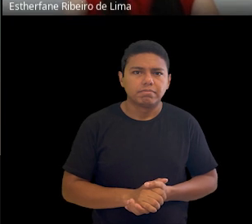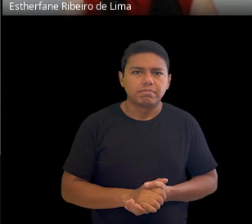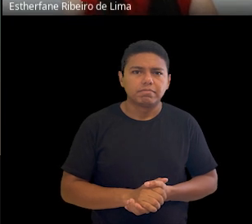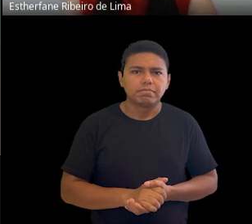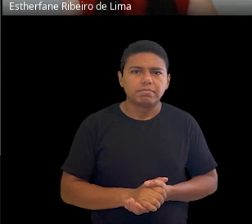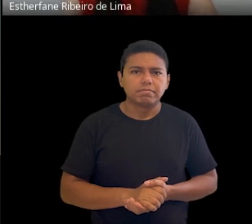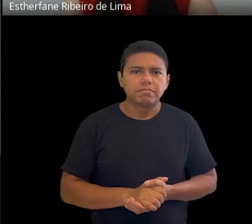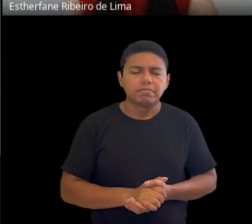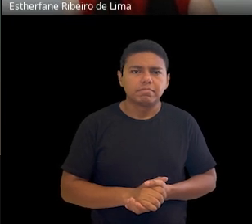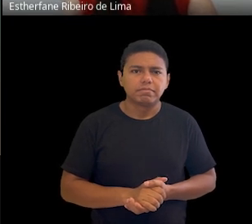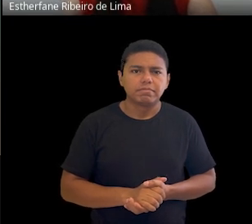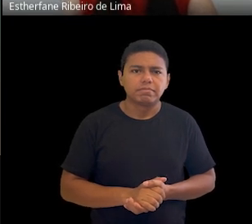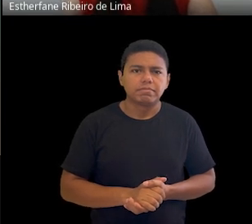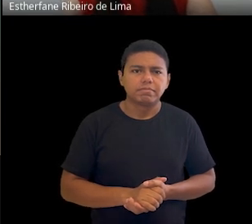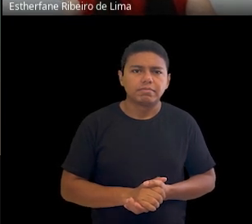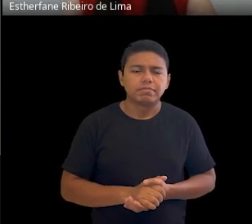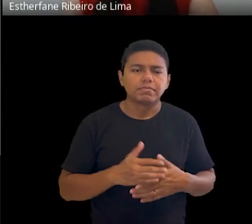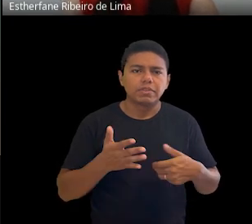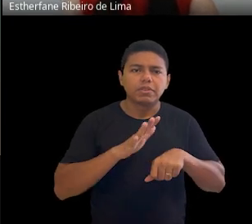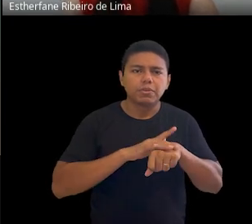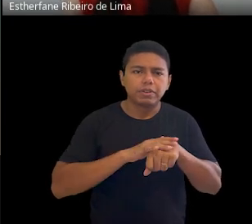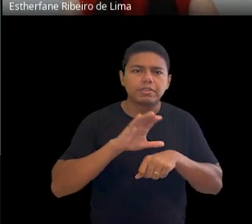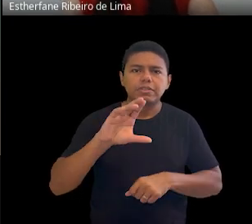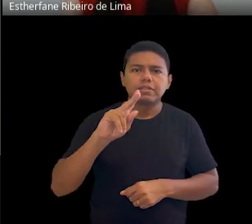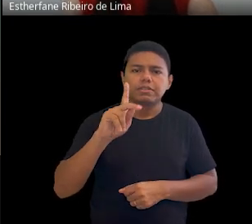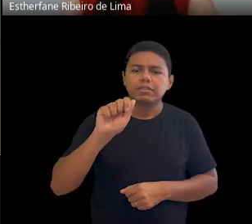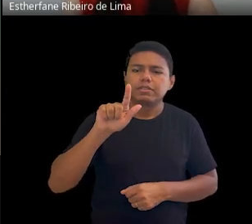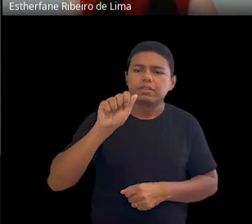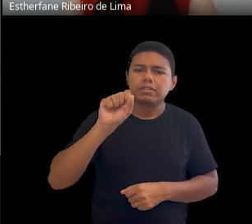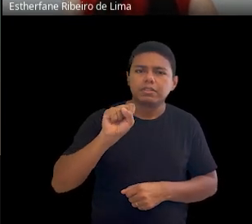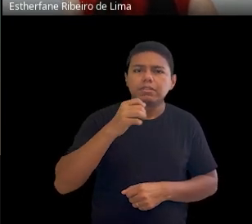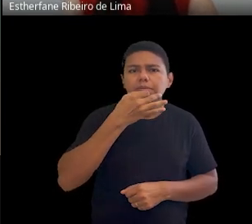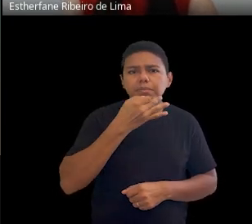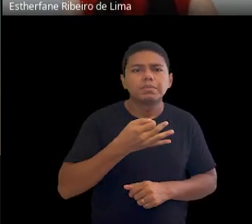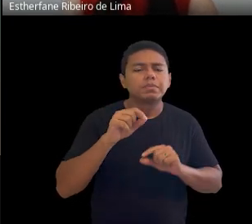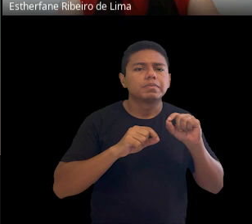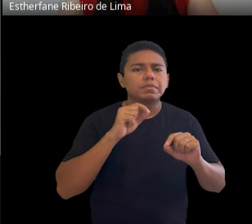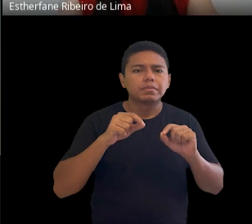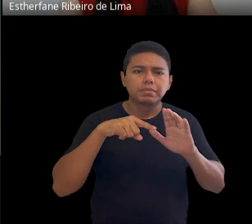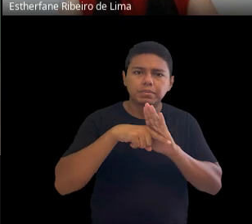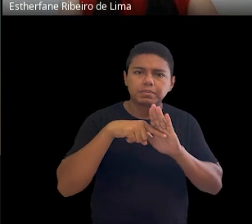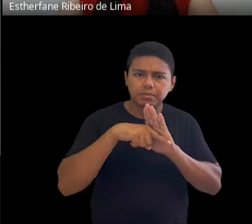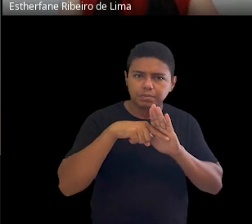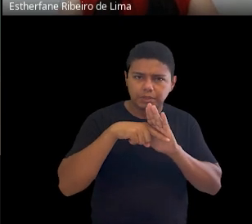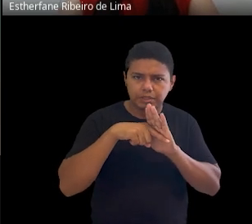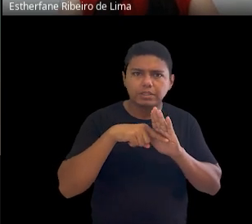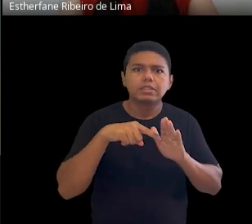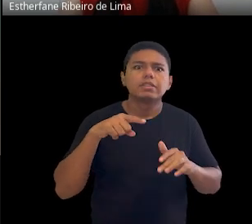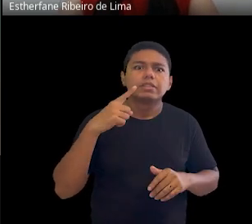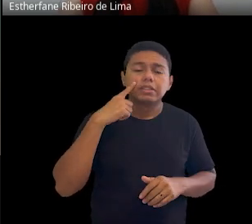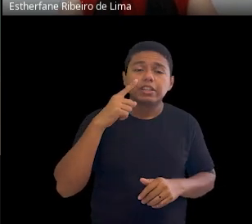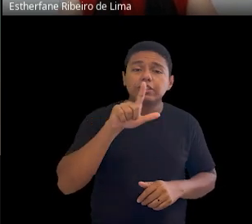exantemática. Então, para o diagnóstico da doença de Chagas crônica, é recomendada a realização da pesquisa